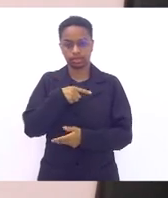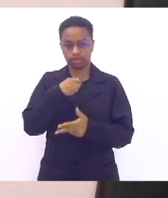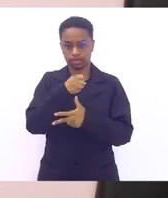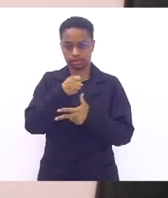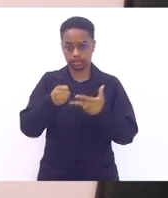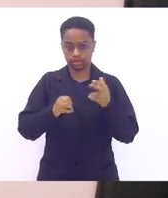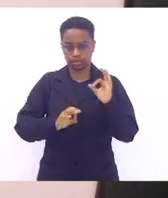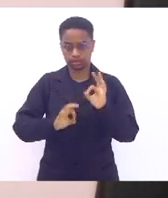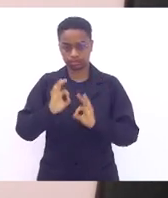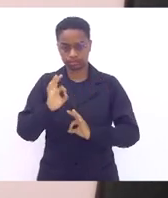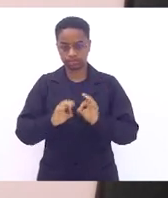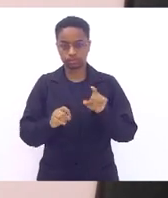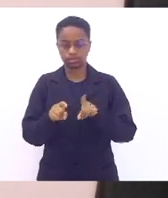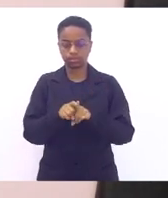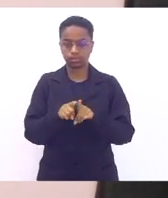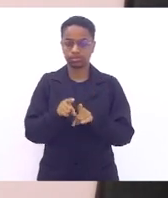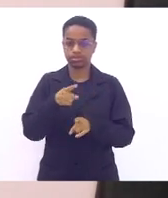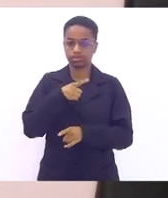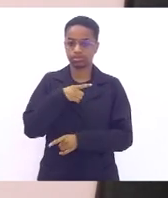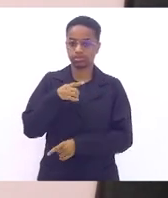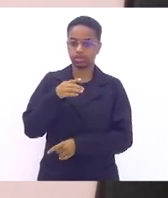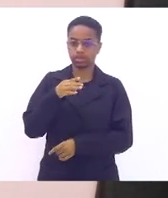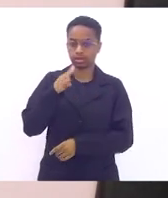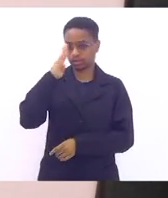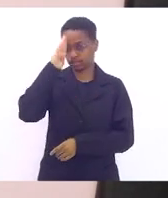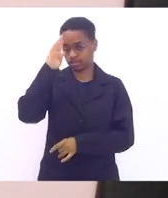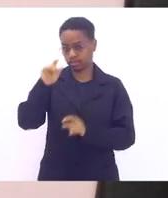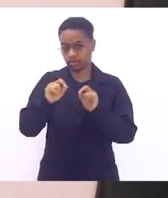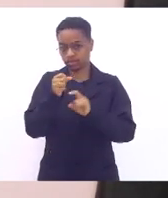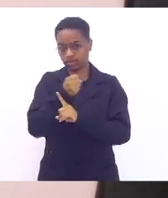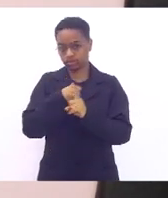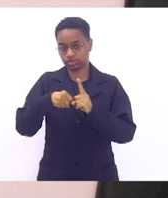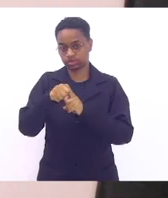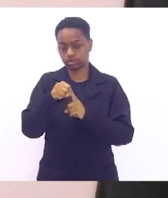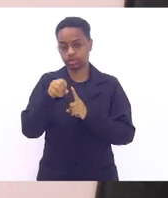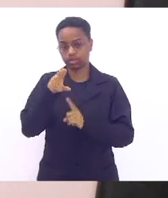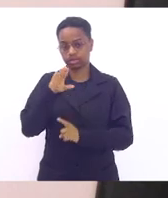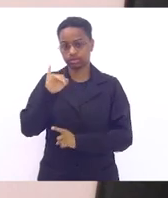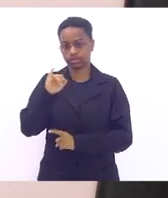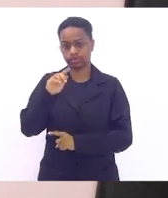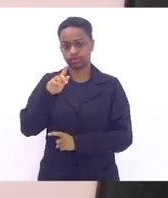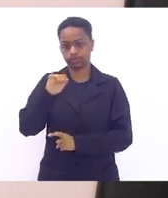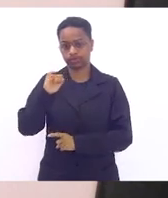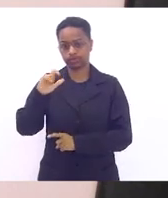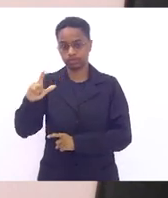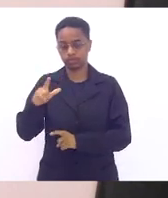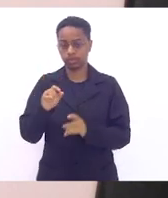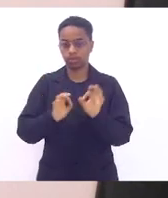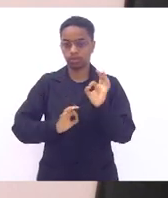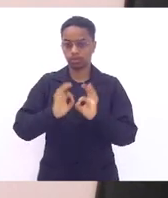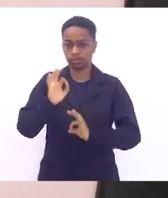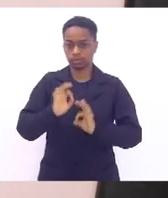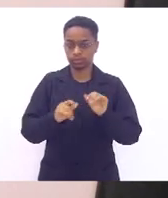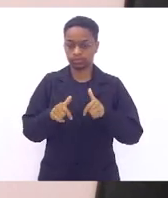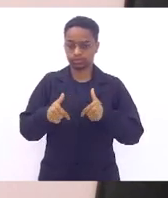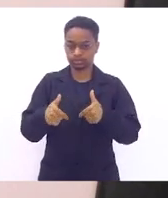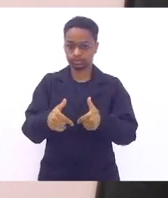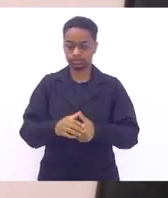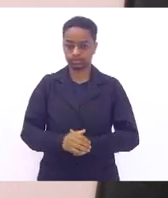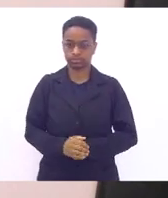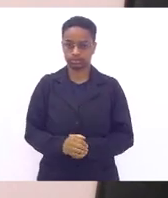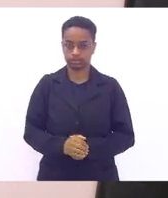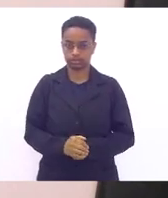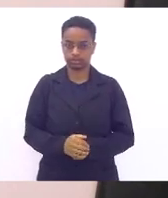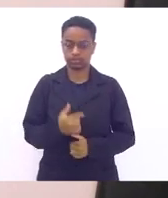localizados. E temos o elemento da sociedade civil mobilizando essa iniciativa.